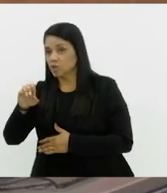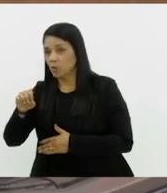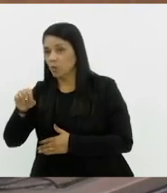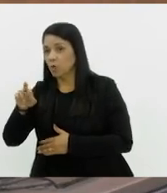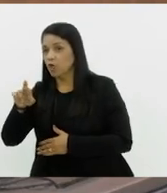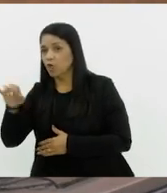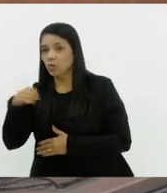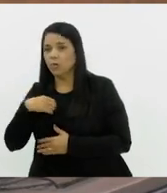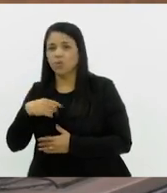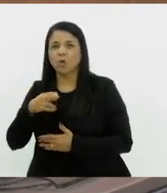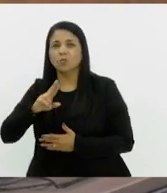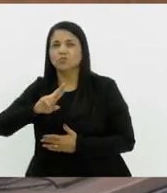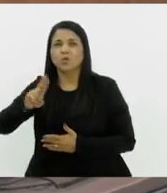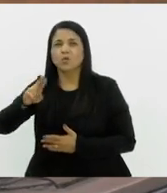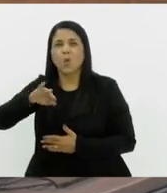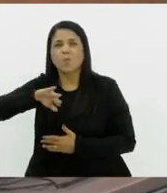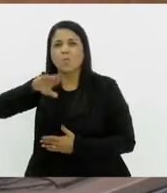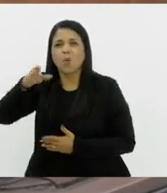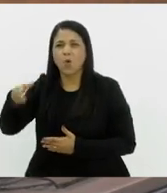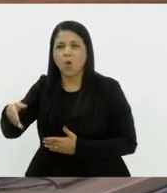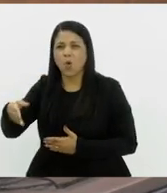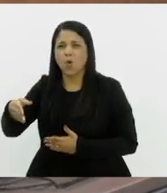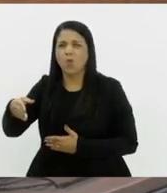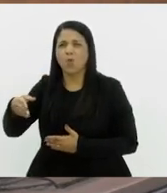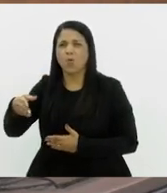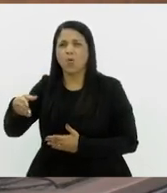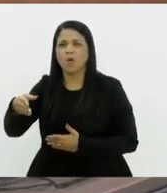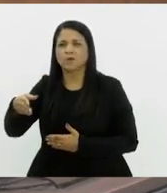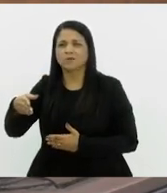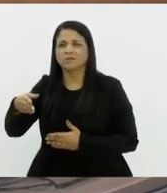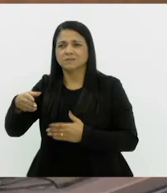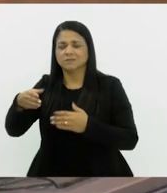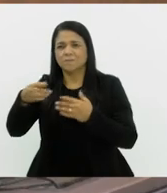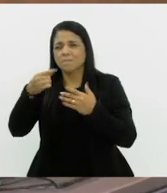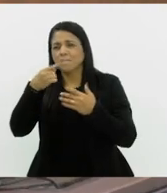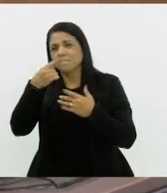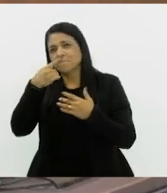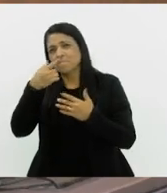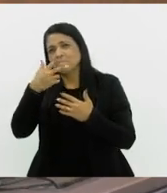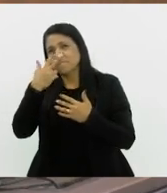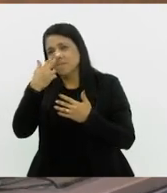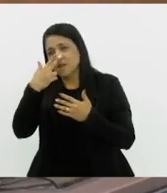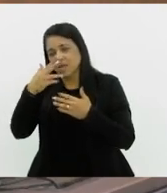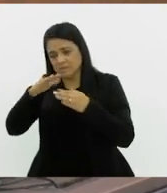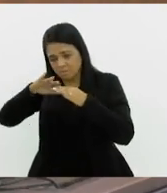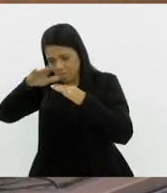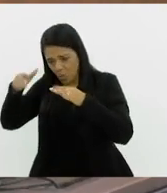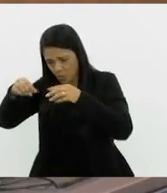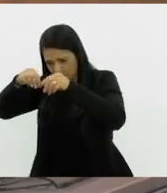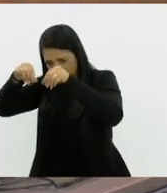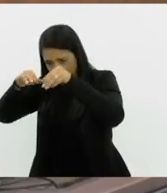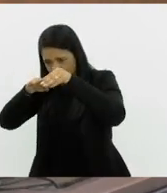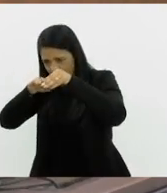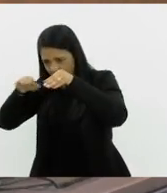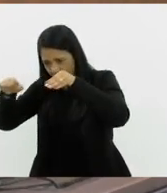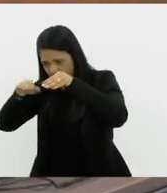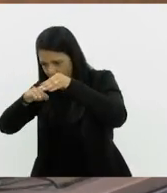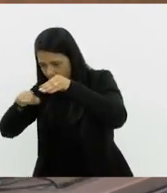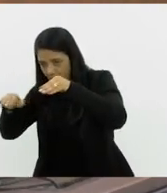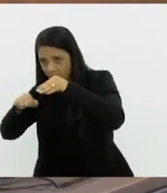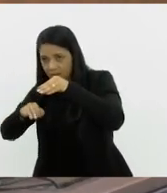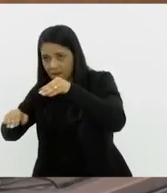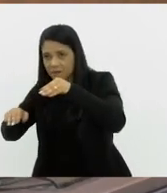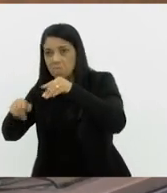pronunciar, não sei se é Gneiss que chama, que é formado por camadas. A GeoRio tinha que ser ouvida, se pode ter